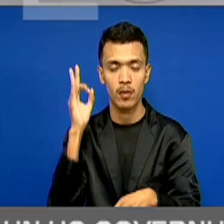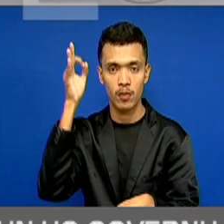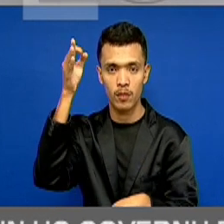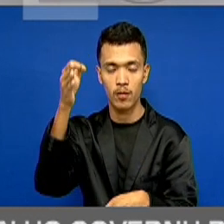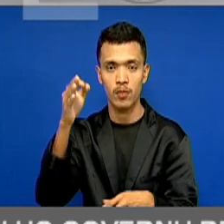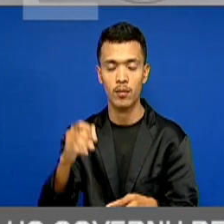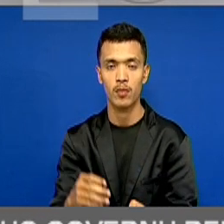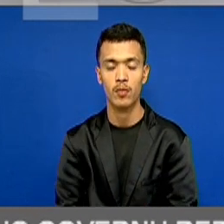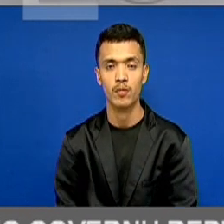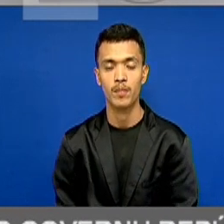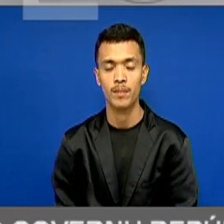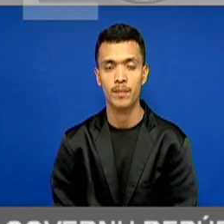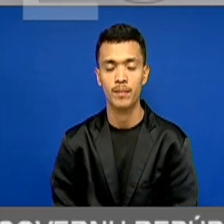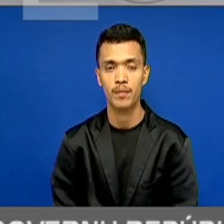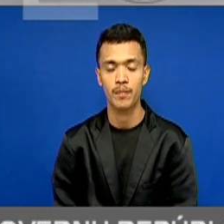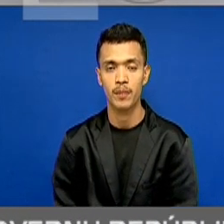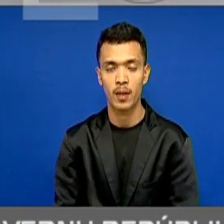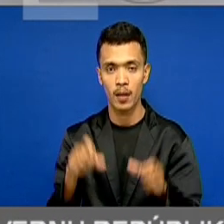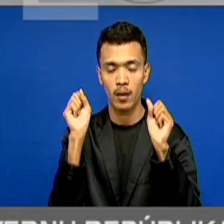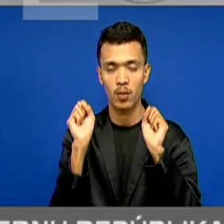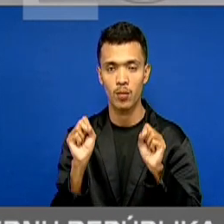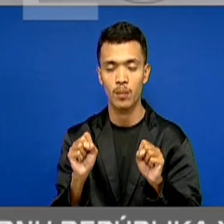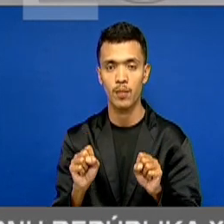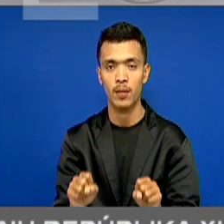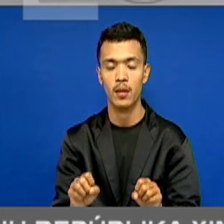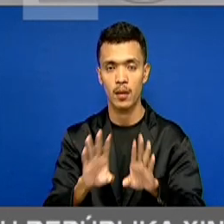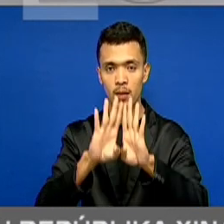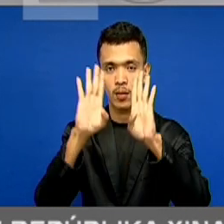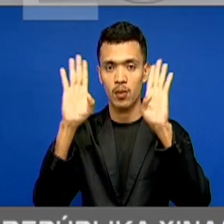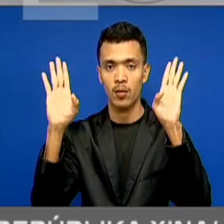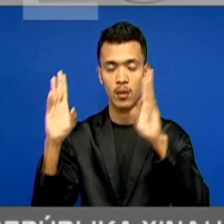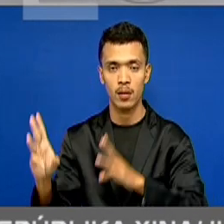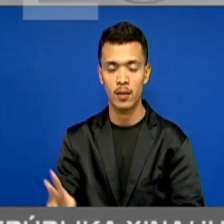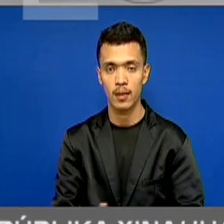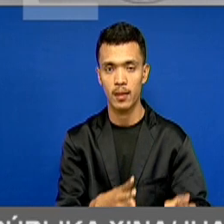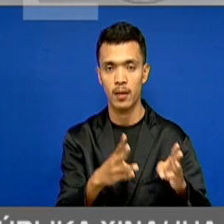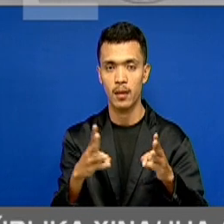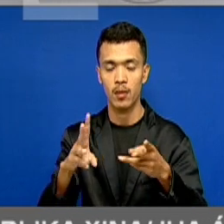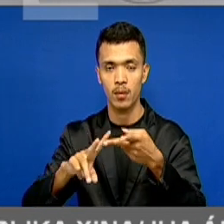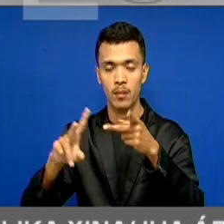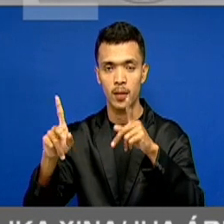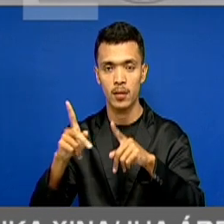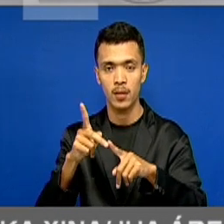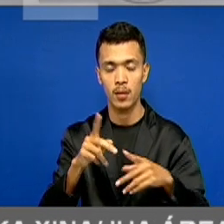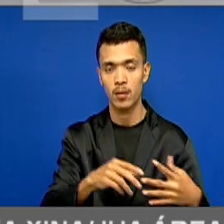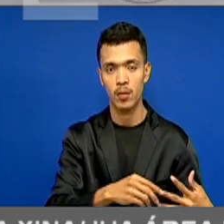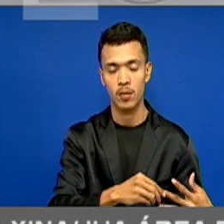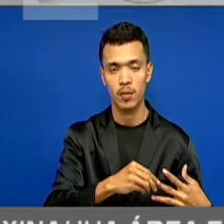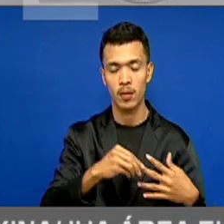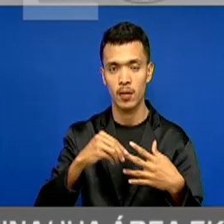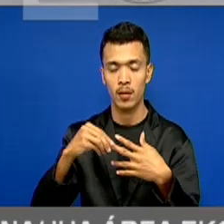que precisa pensar, a tu bele lo que dalan, coopera, o Liliu o